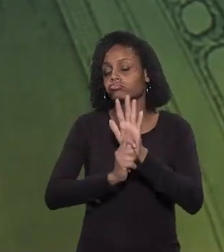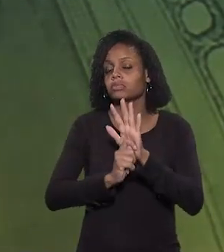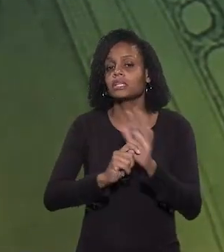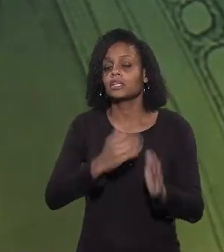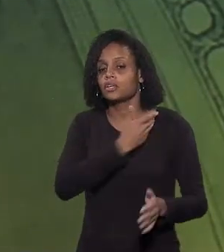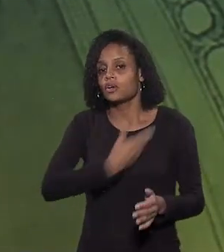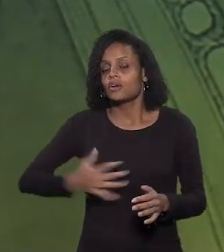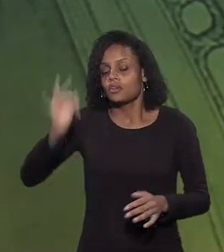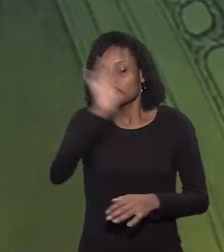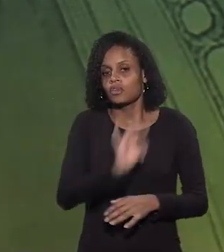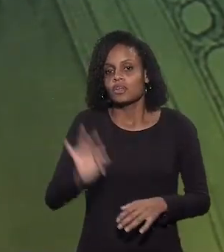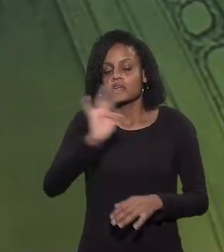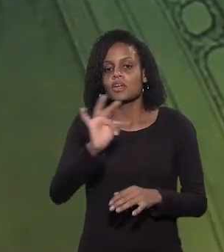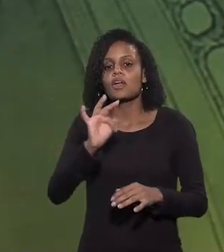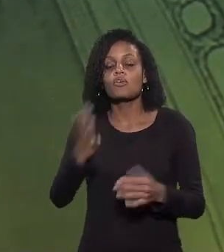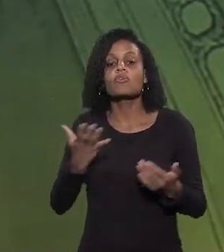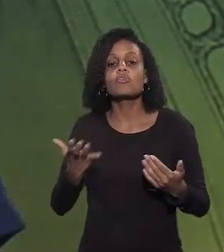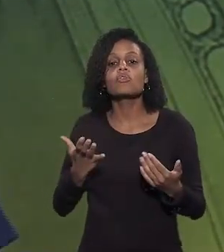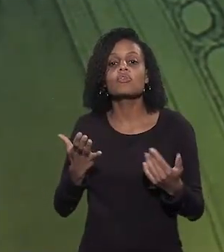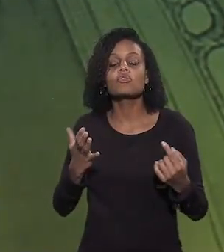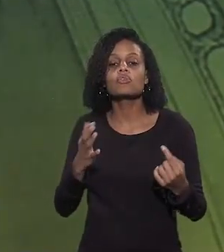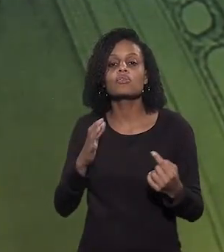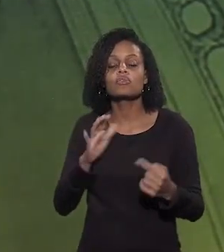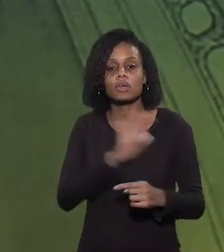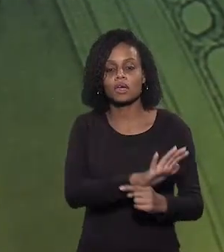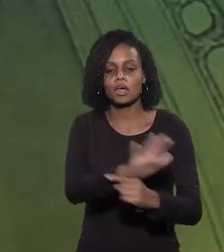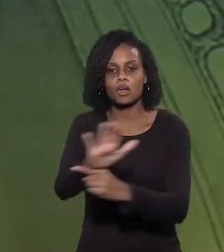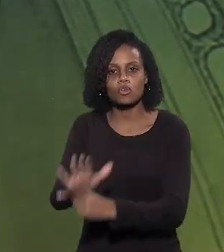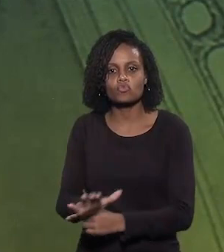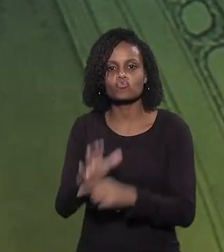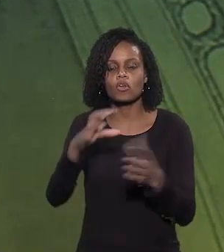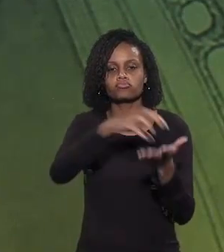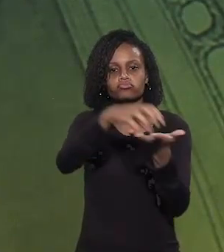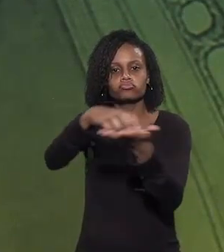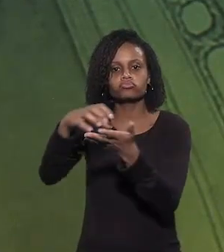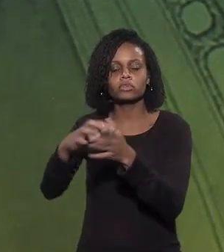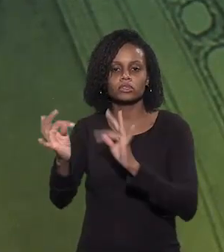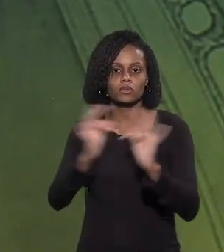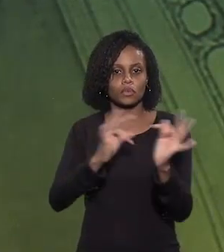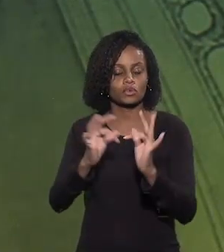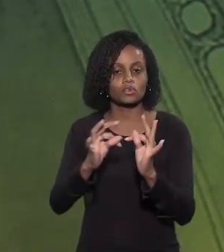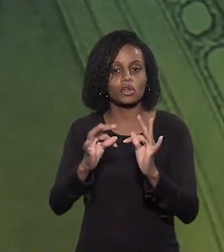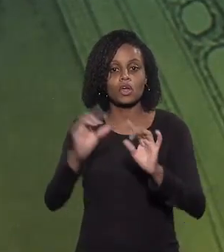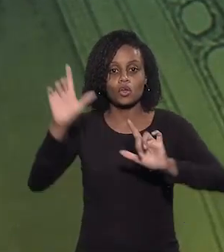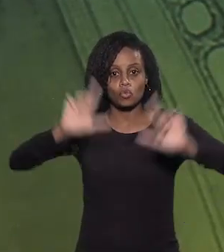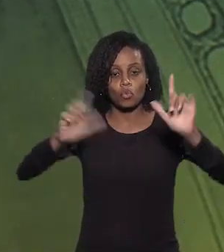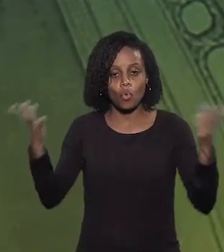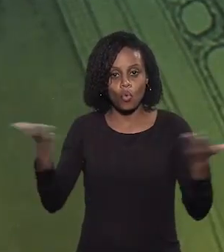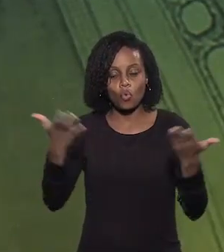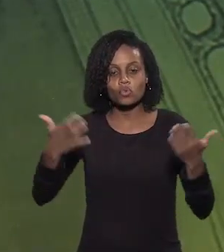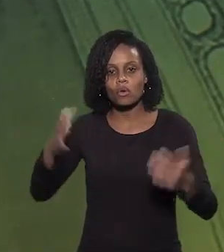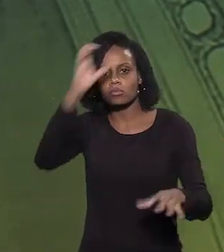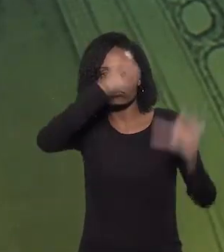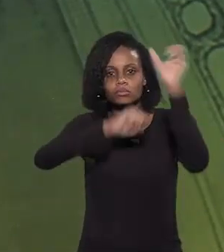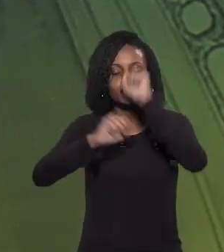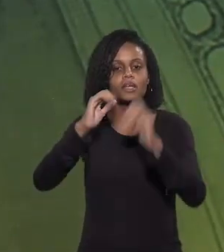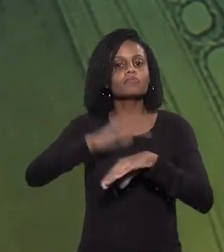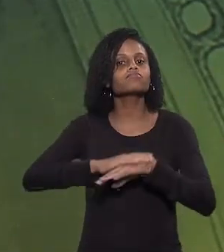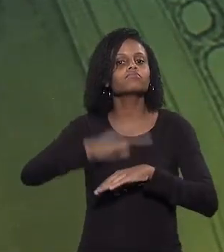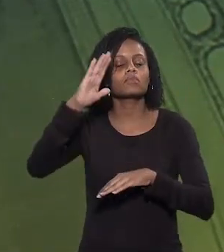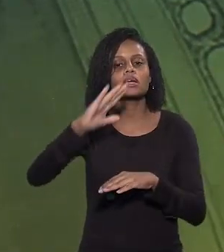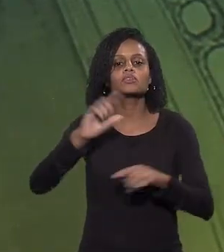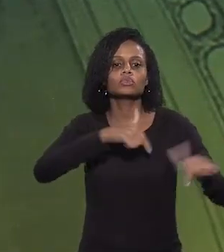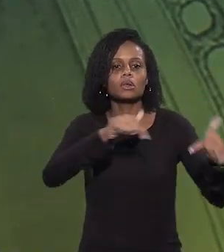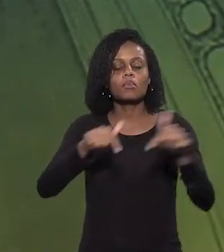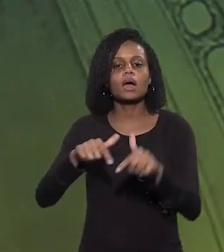federal, que aposta no fortalecimento e financiamento das comunidades terapêuticas. No programa de hoje, vamos saber um pouco mais sobre